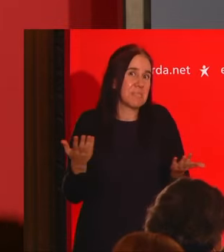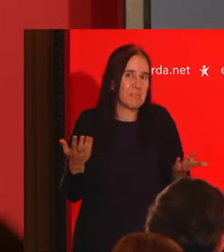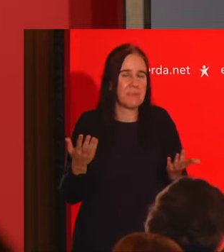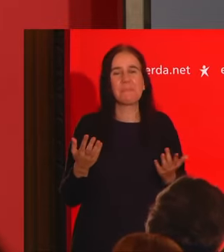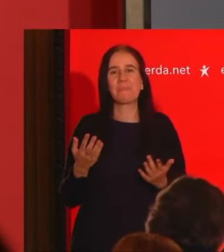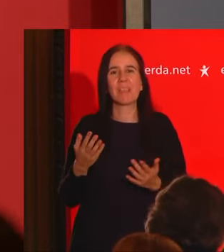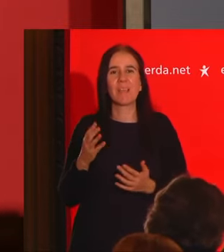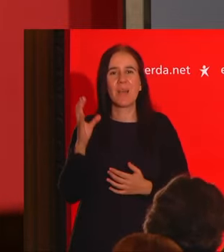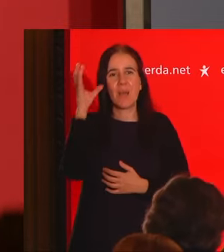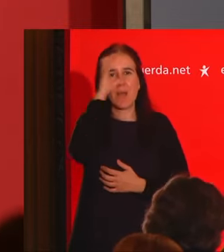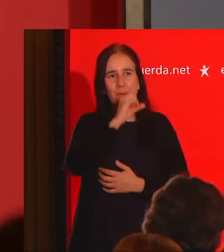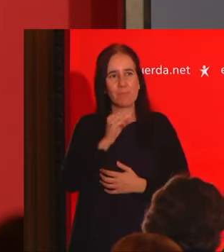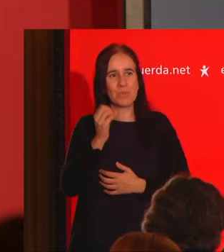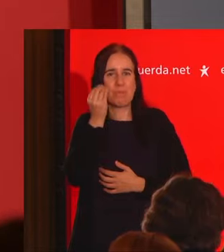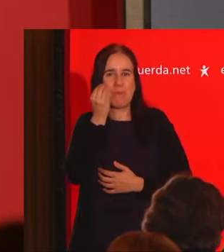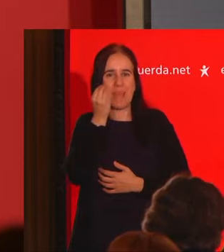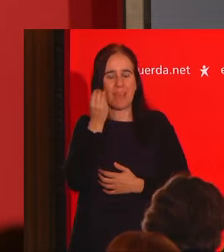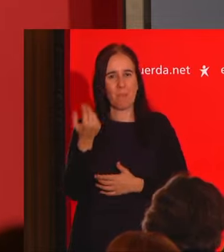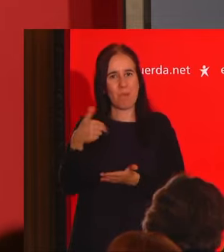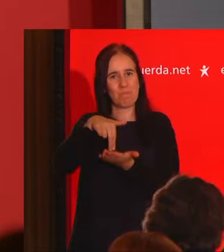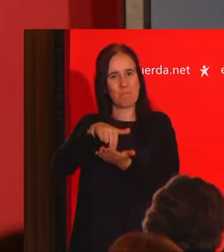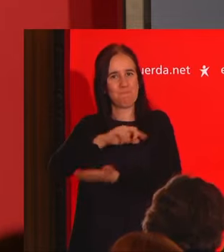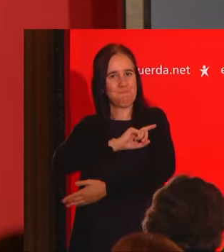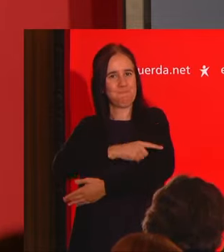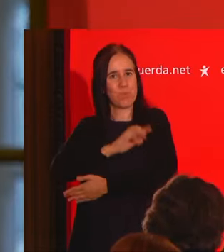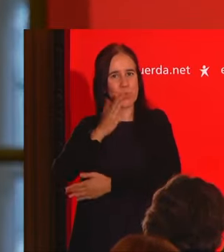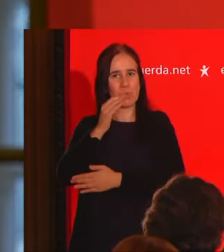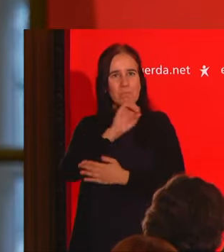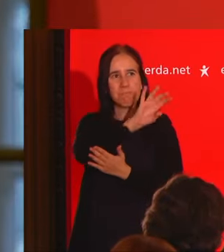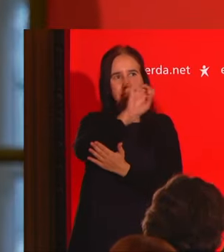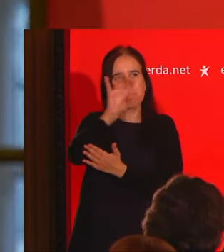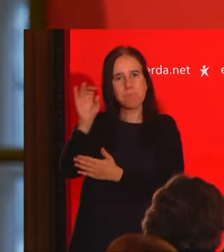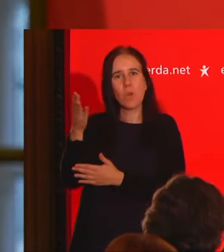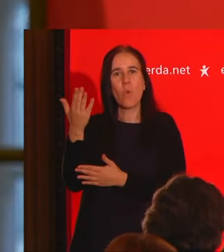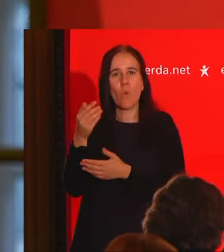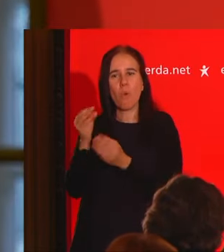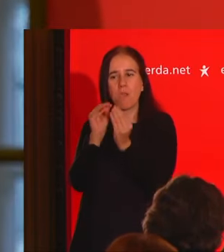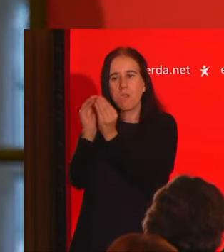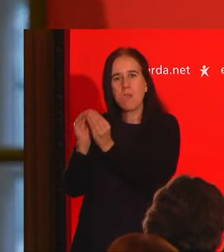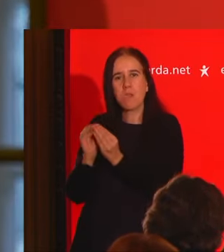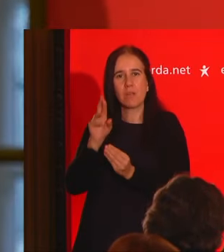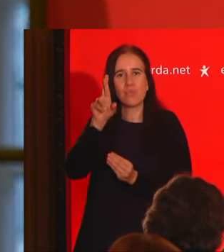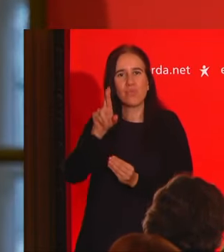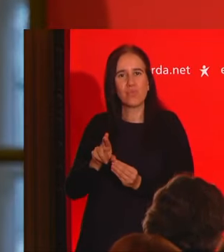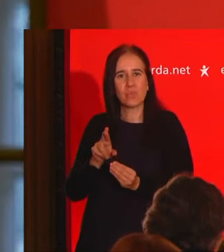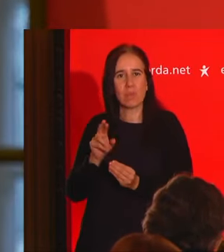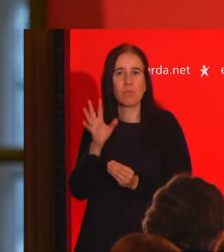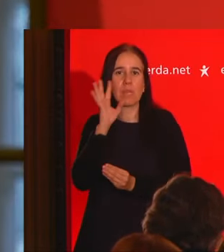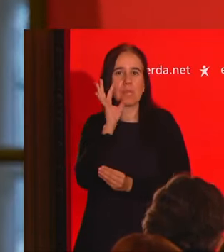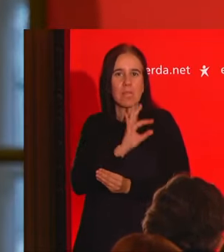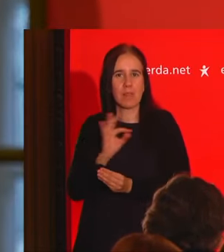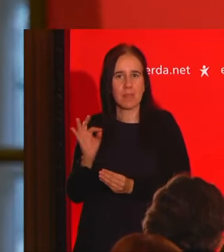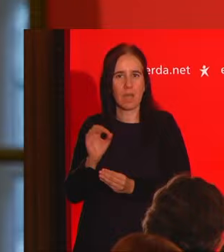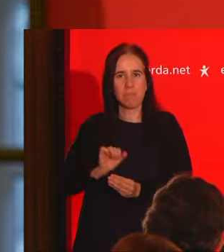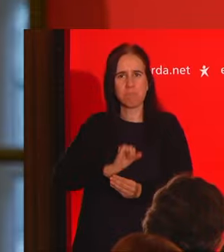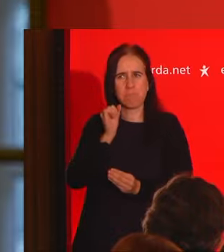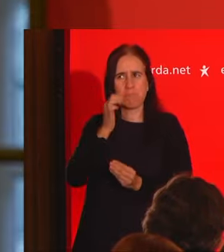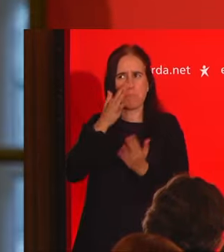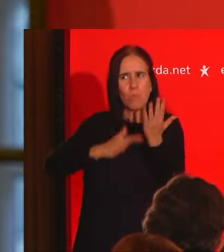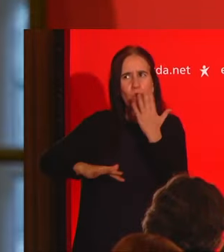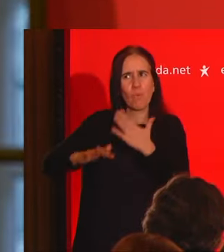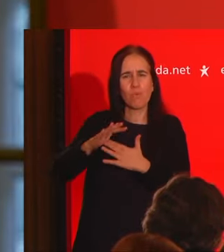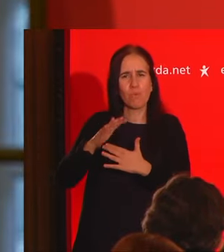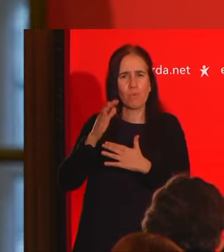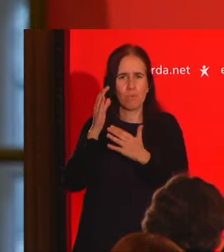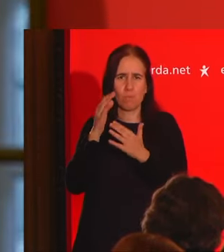que é o abuso da posição dominante da grande distribuição ou a cartelização de preços face às tentativas de furto de um polvo e